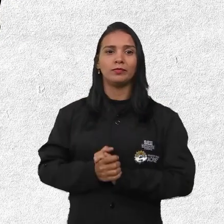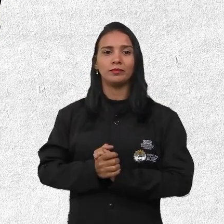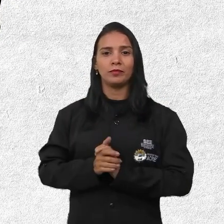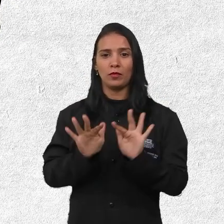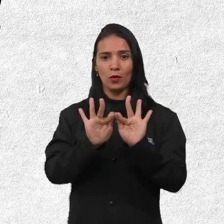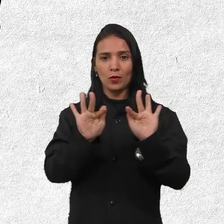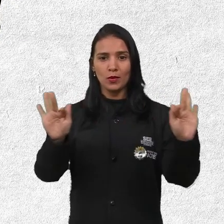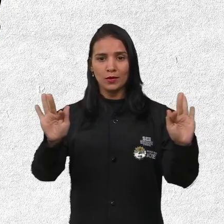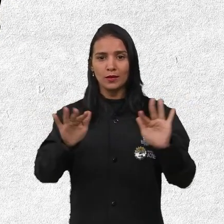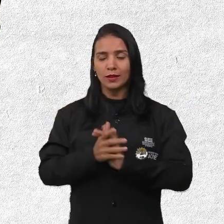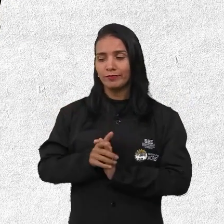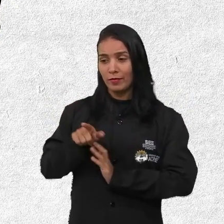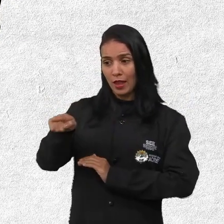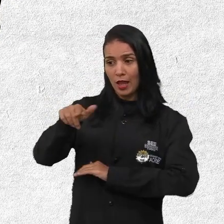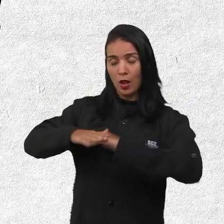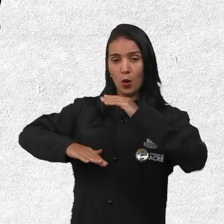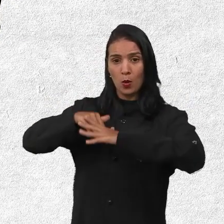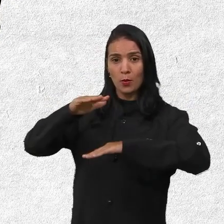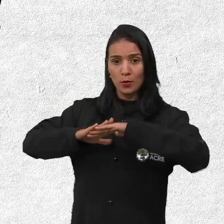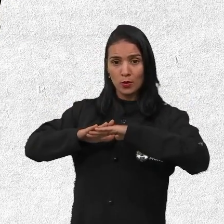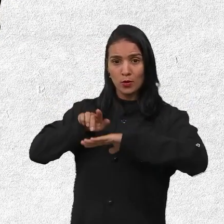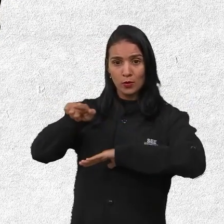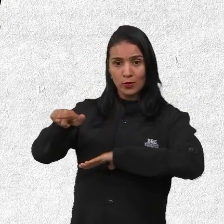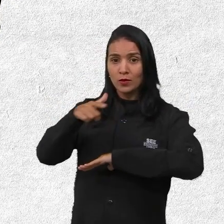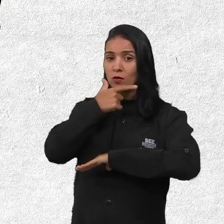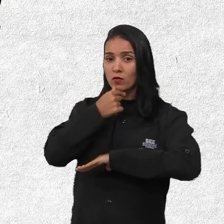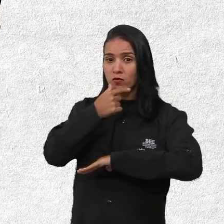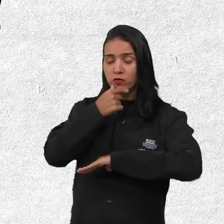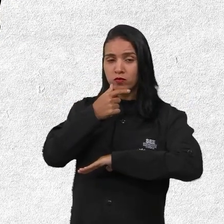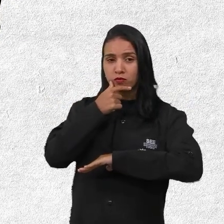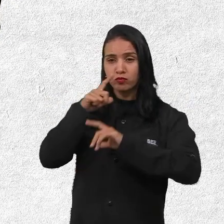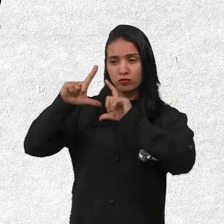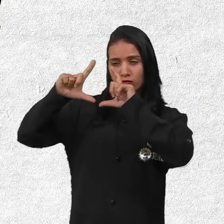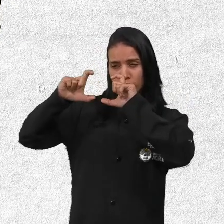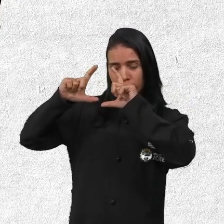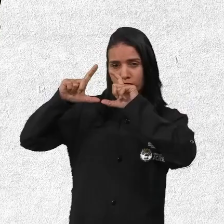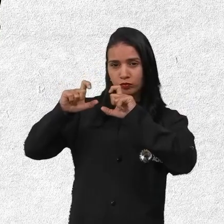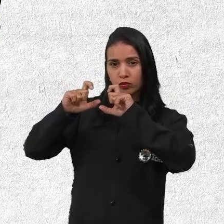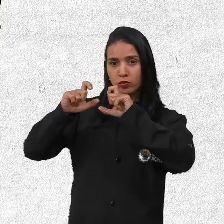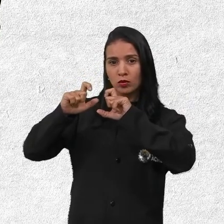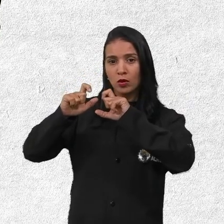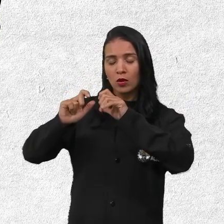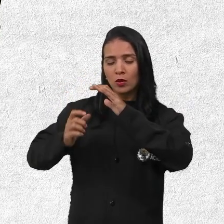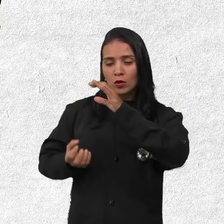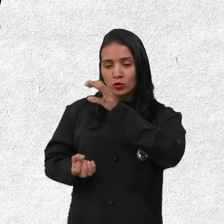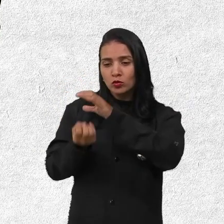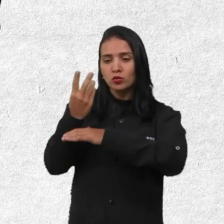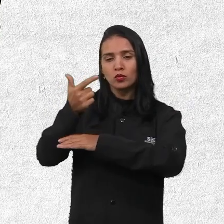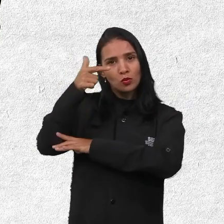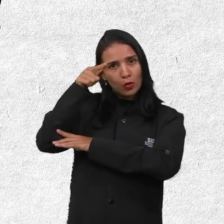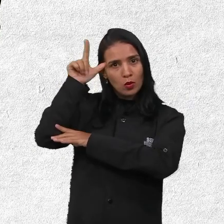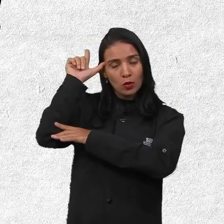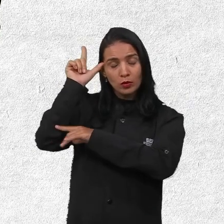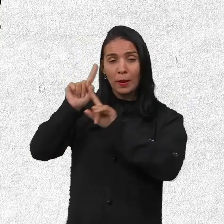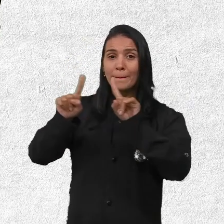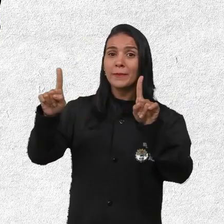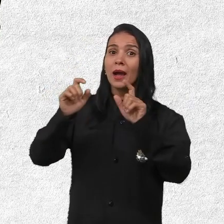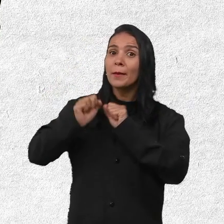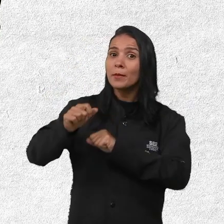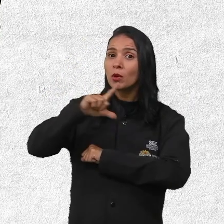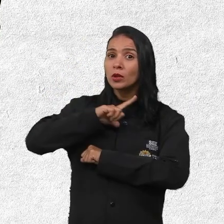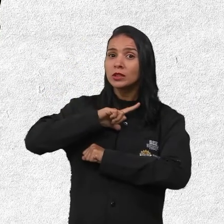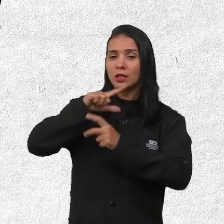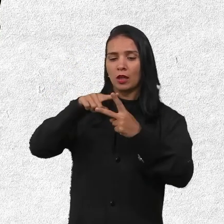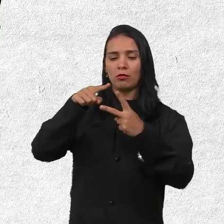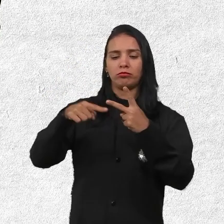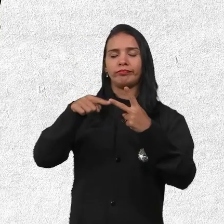foi revelado ontem. Isso pode ter dois significados. Por quê? Pode ser no sentido que esse